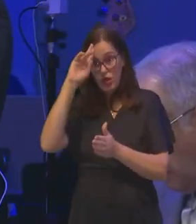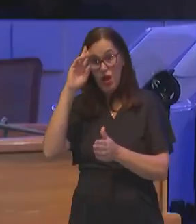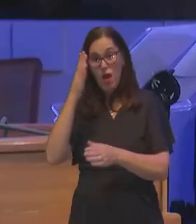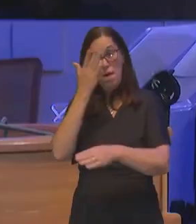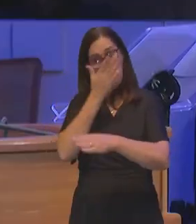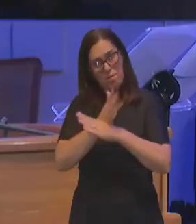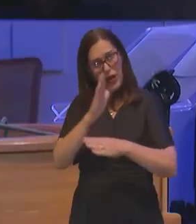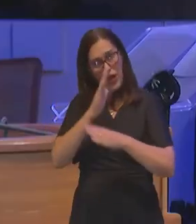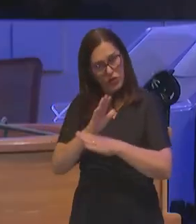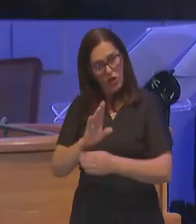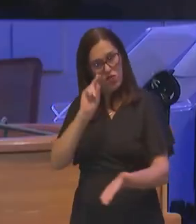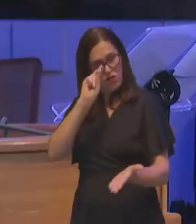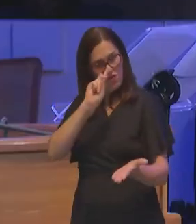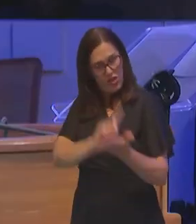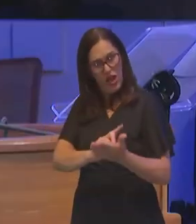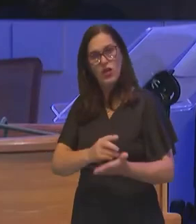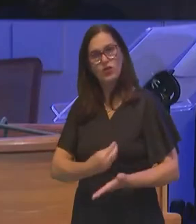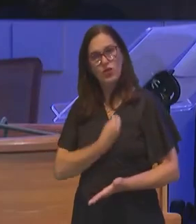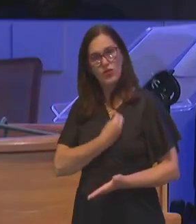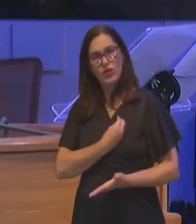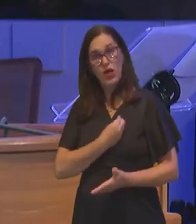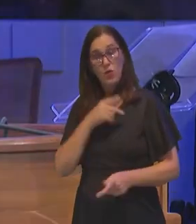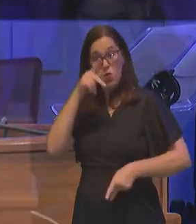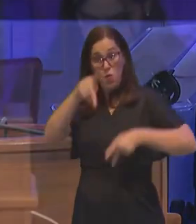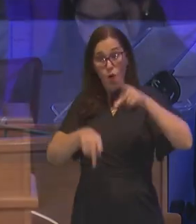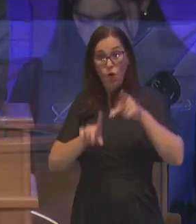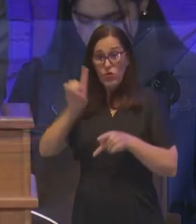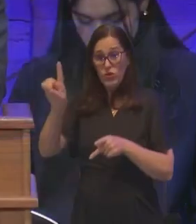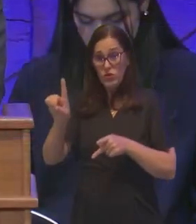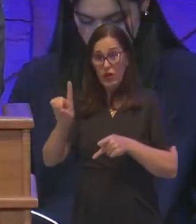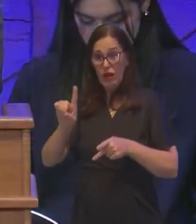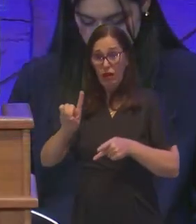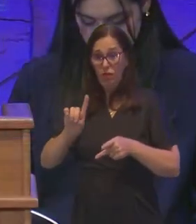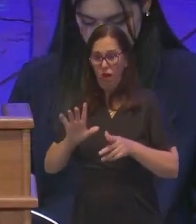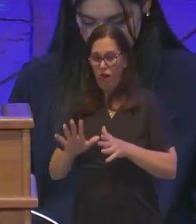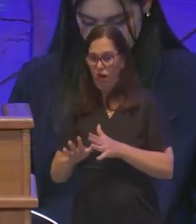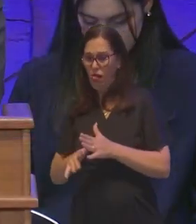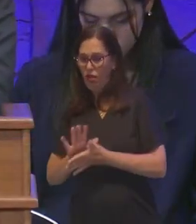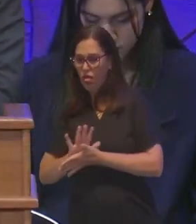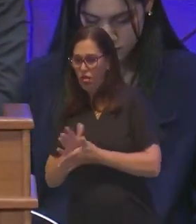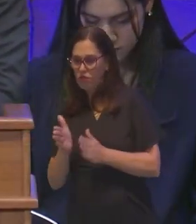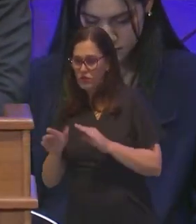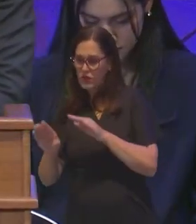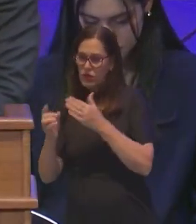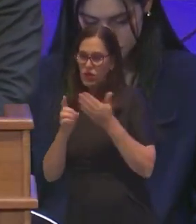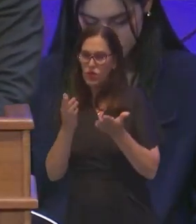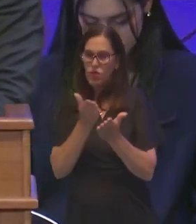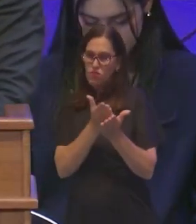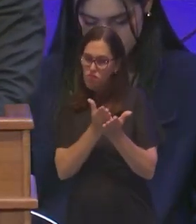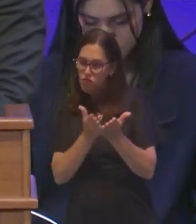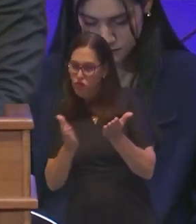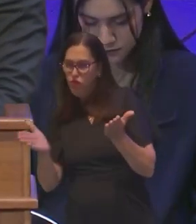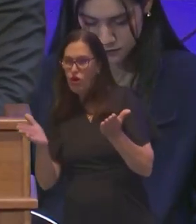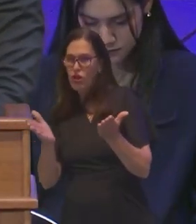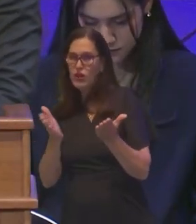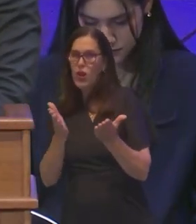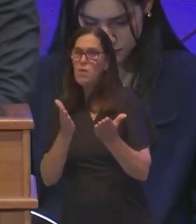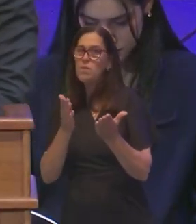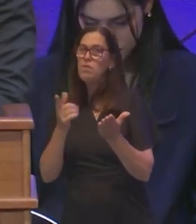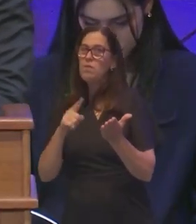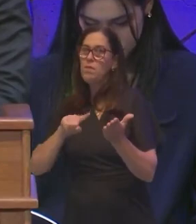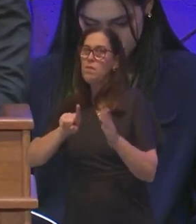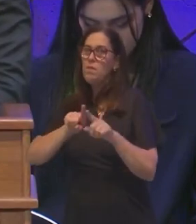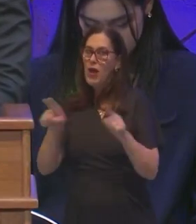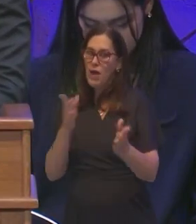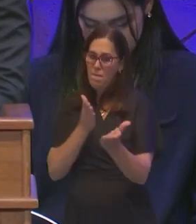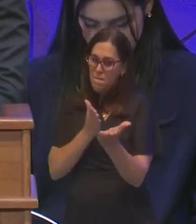prática, para que o povo de Deus não se corrompesse, para que o povo de Deus pudesse manter o padrão da